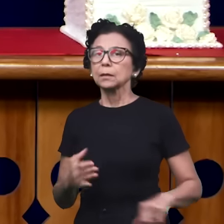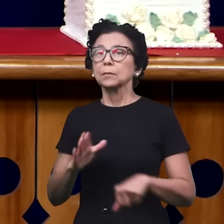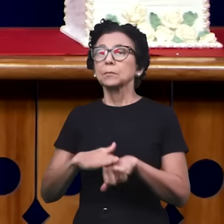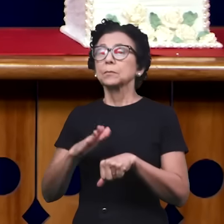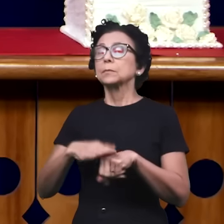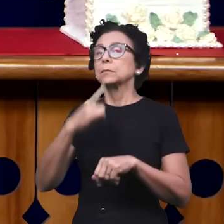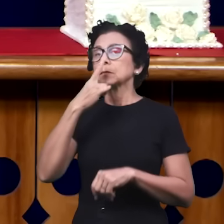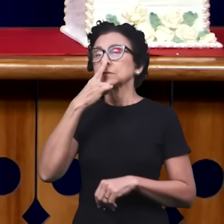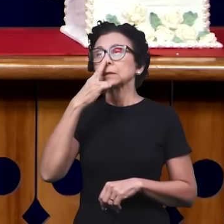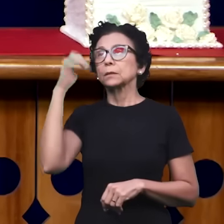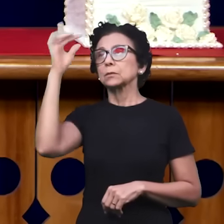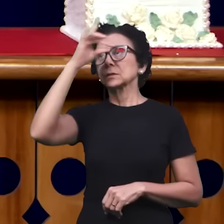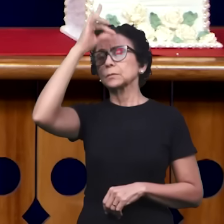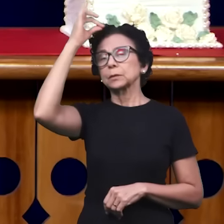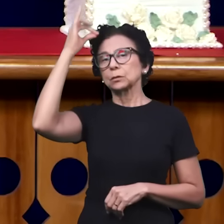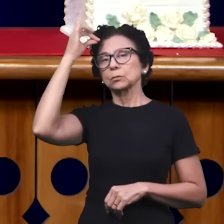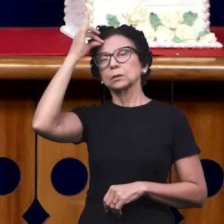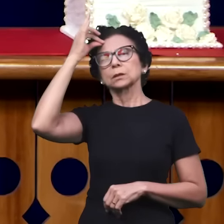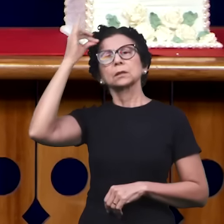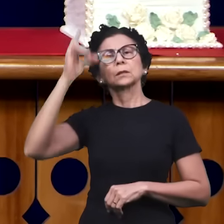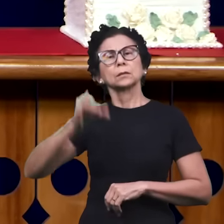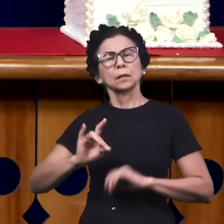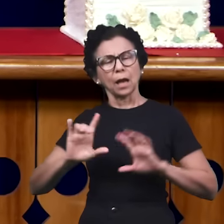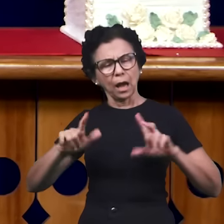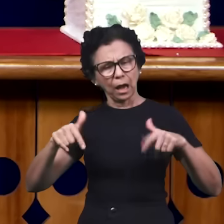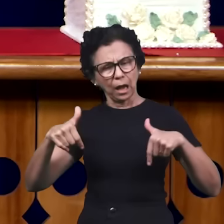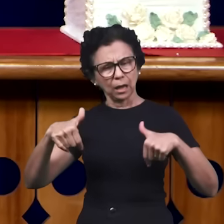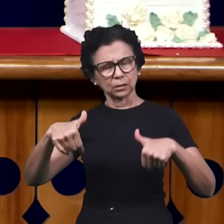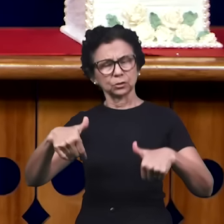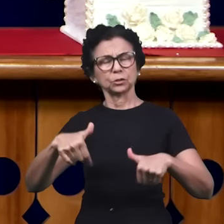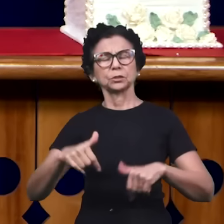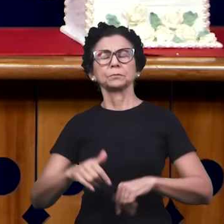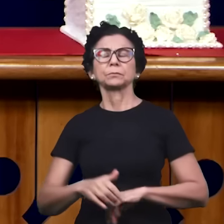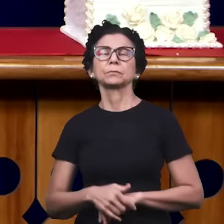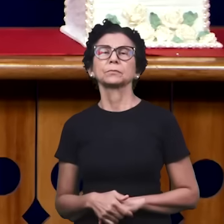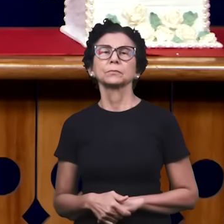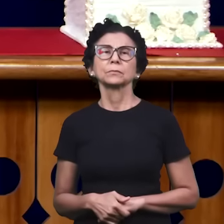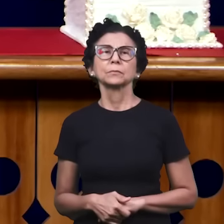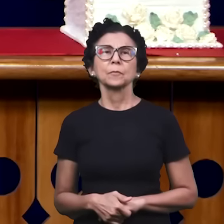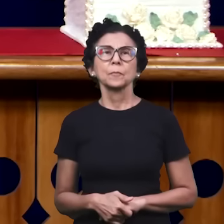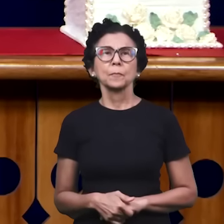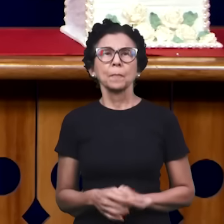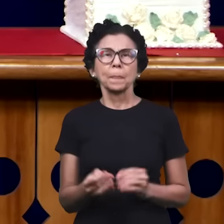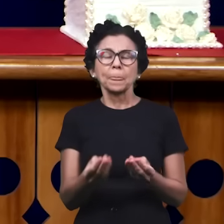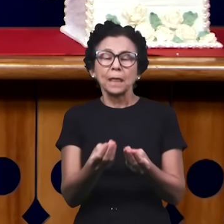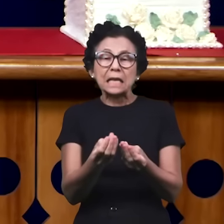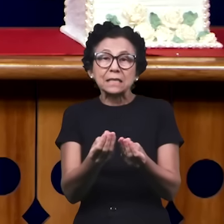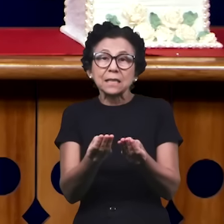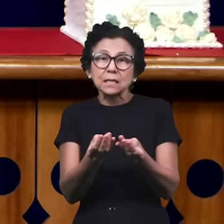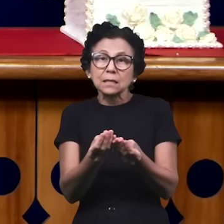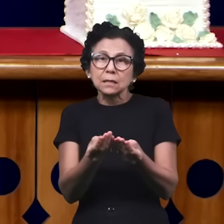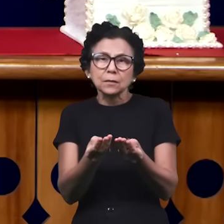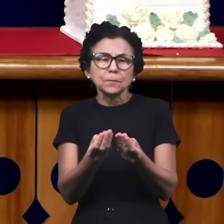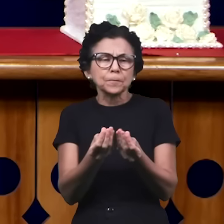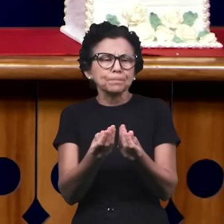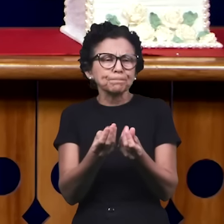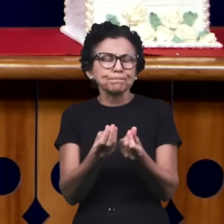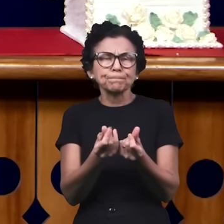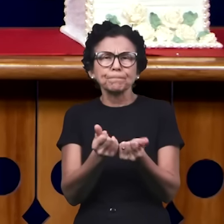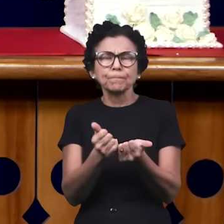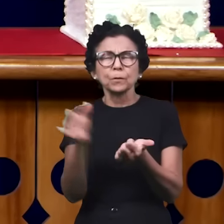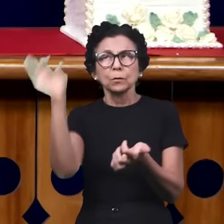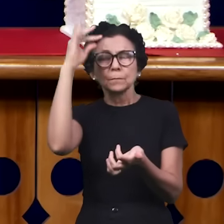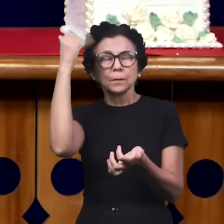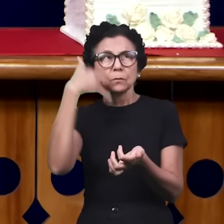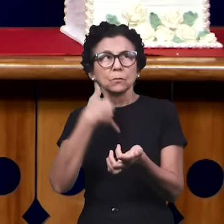Espírito Santo tem mais liberdade para operar na nossa vida. Outra coisa, temos que ter sensibilidade, ou seja, sensível à voz do